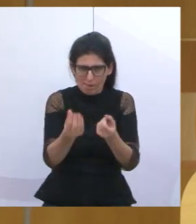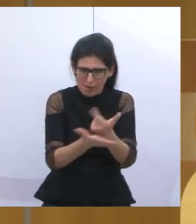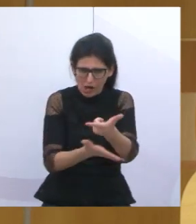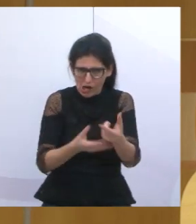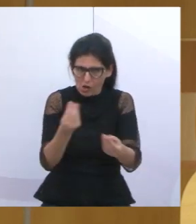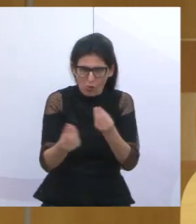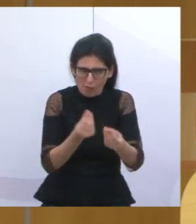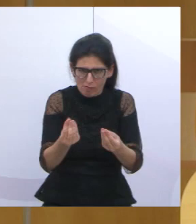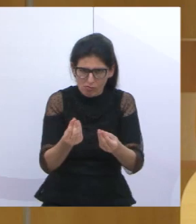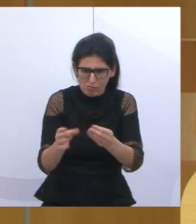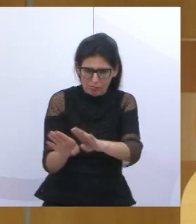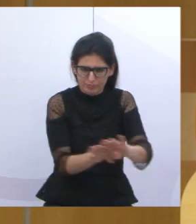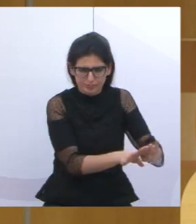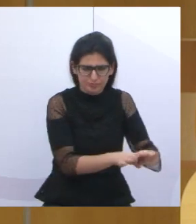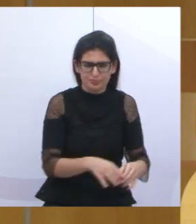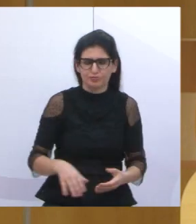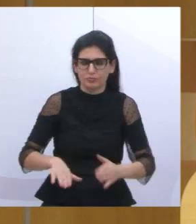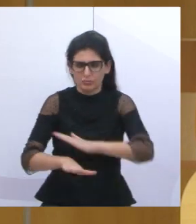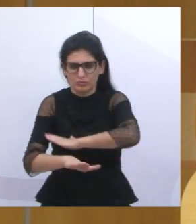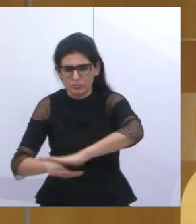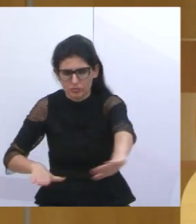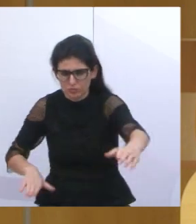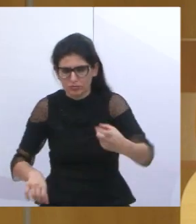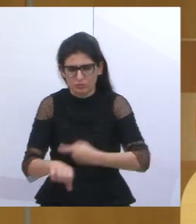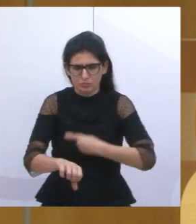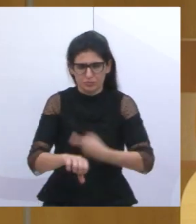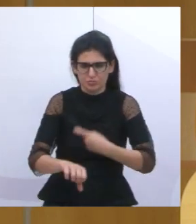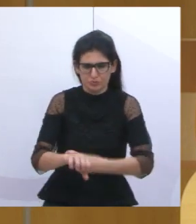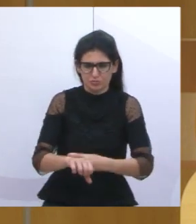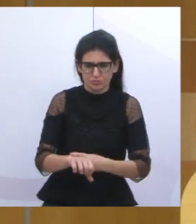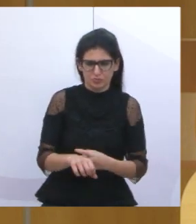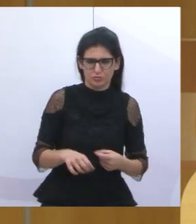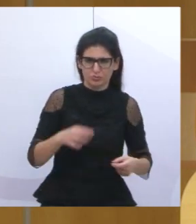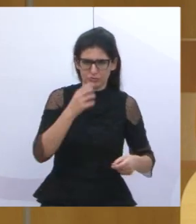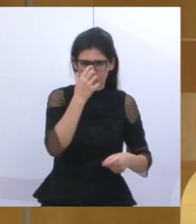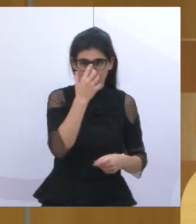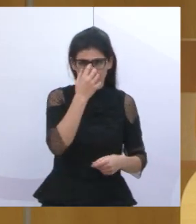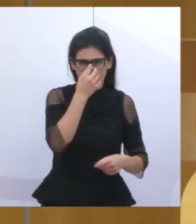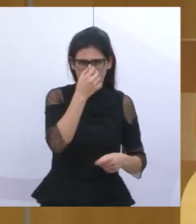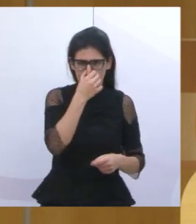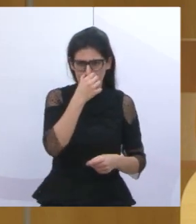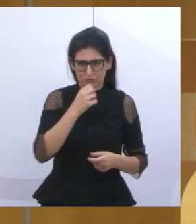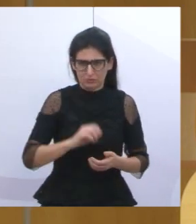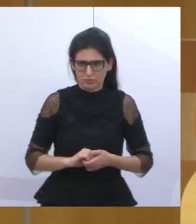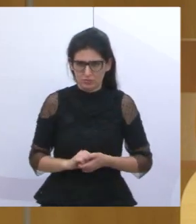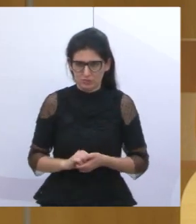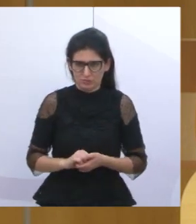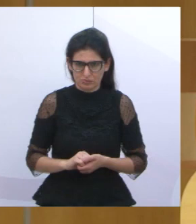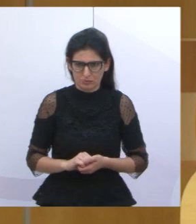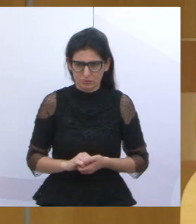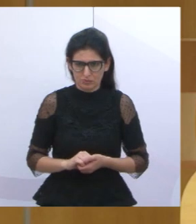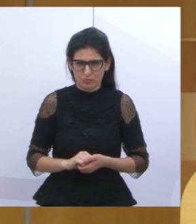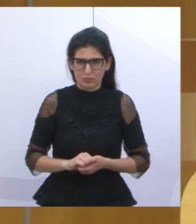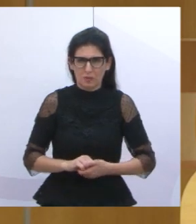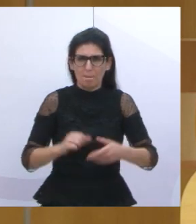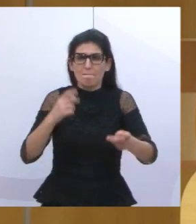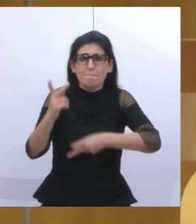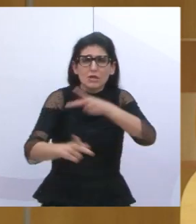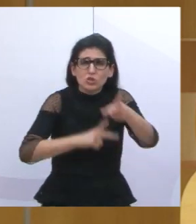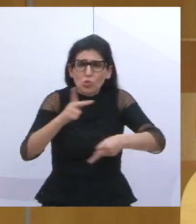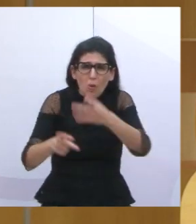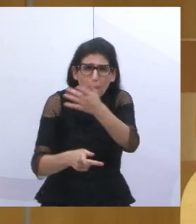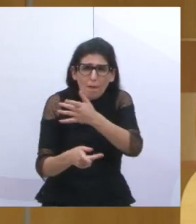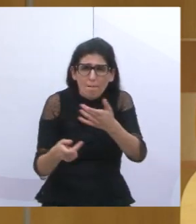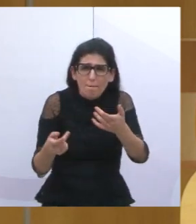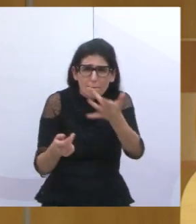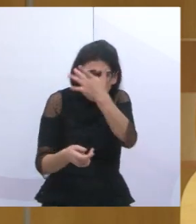a manutenção, fazer o asfalto e tirar do contribuinte, é importantíssimo isso aí, para que não onere mais a população.